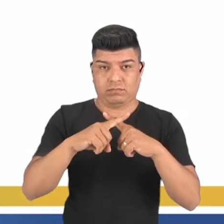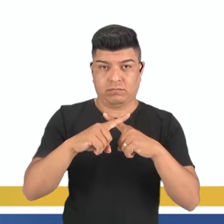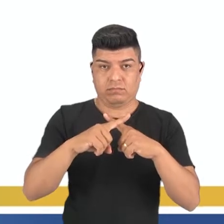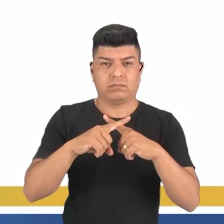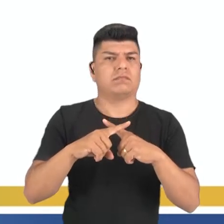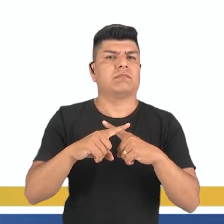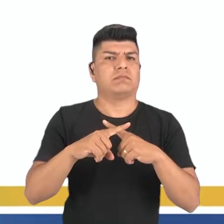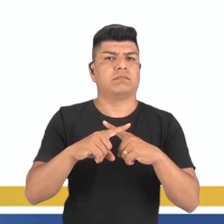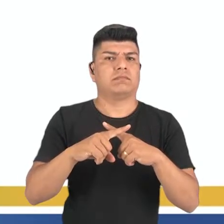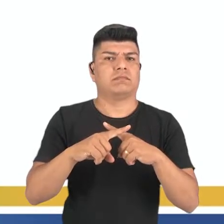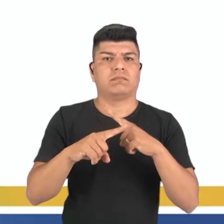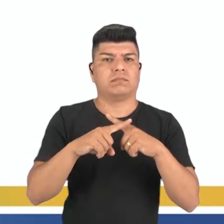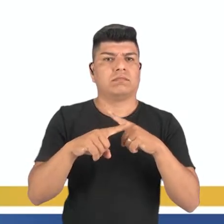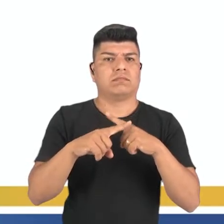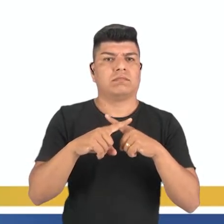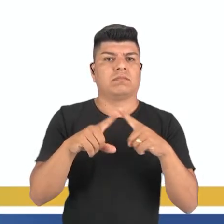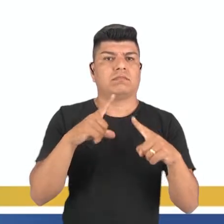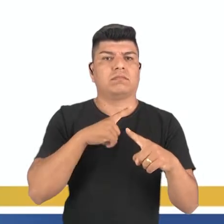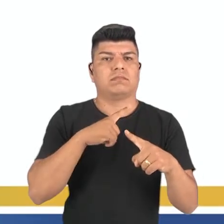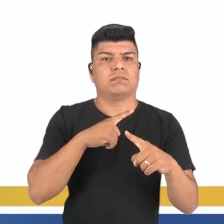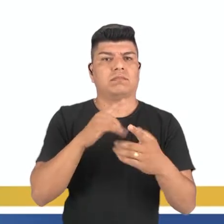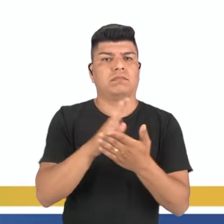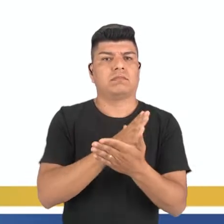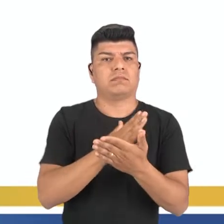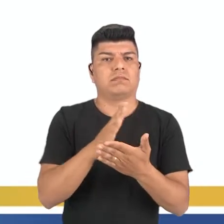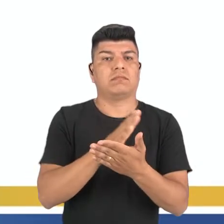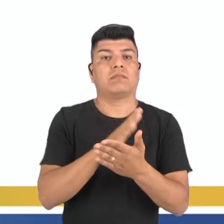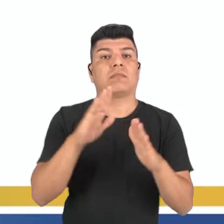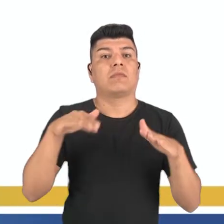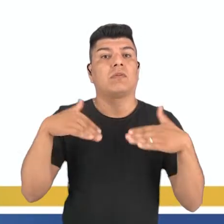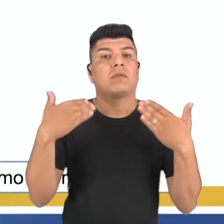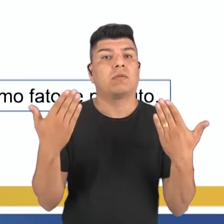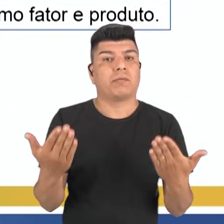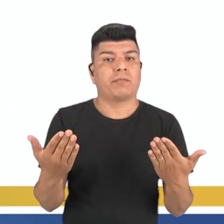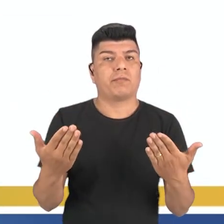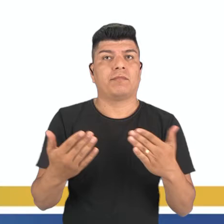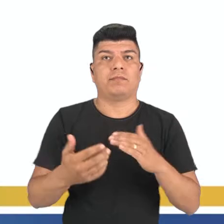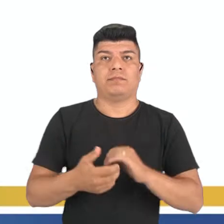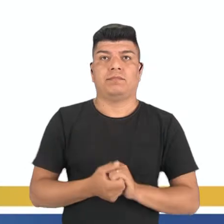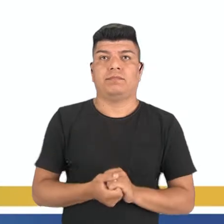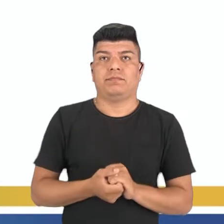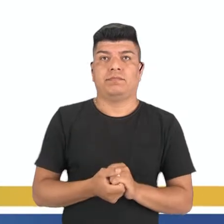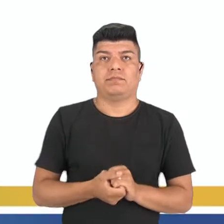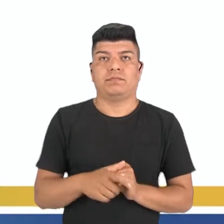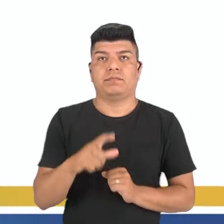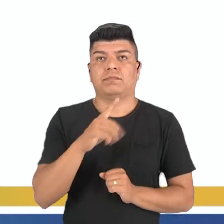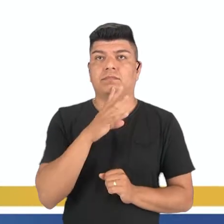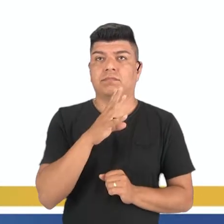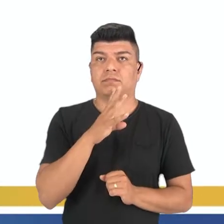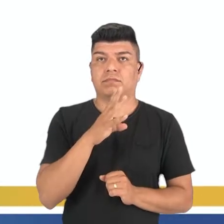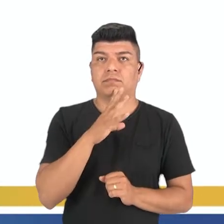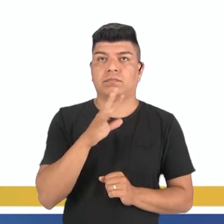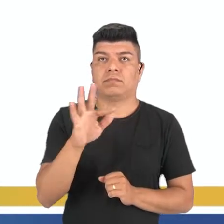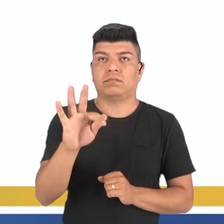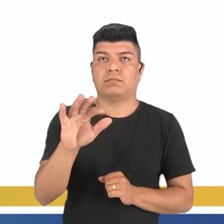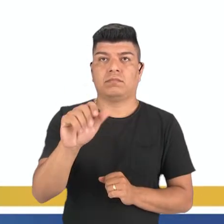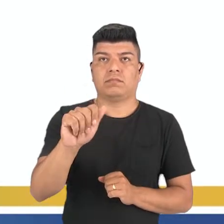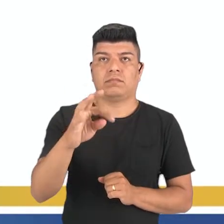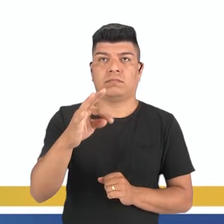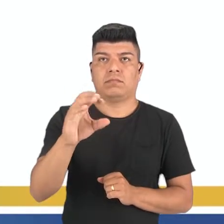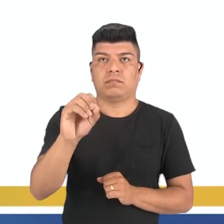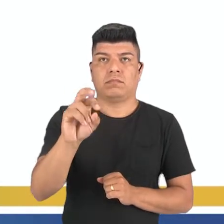E aí? Na multiplicação a gente tem alguns elementos. Quais são esses elementos? Então, eles são conhecidos, pessoal,